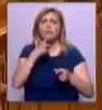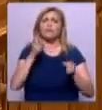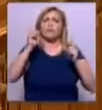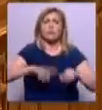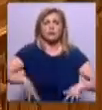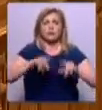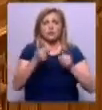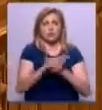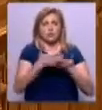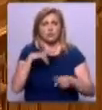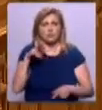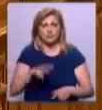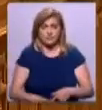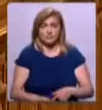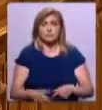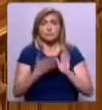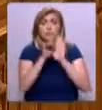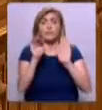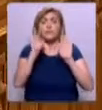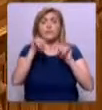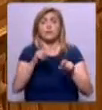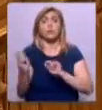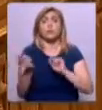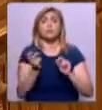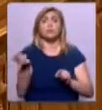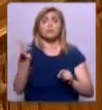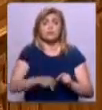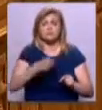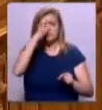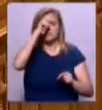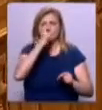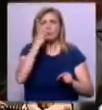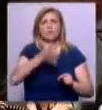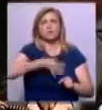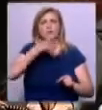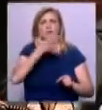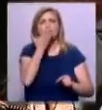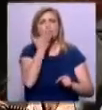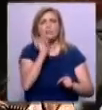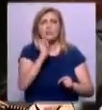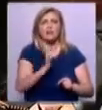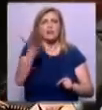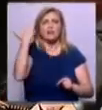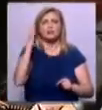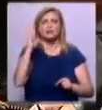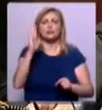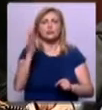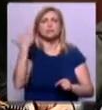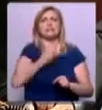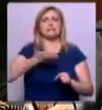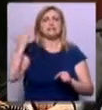portuguesa. Portas surgiu na parte final do debate e recordou um discurso que parecia já ter ficado para